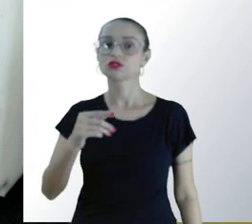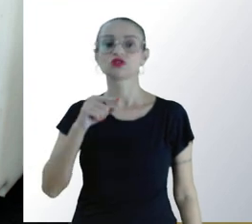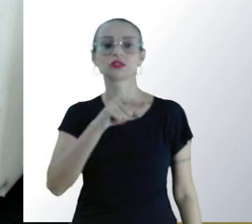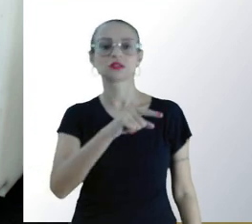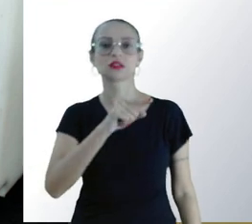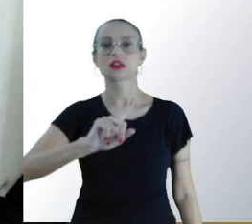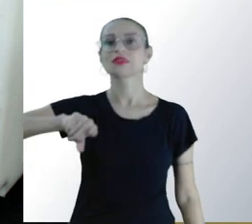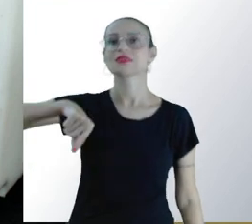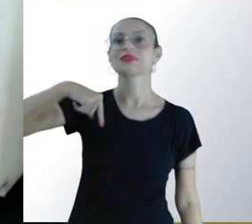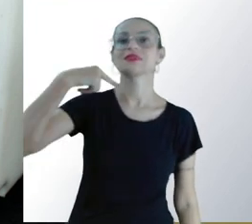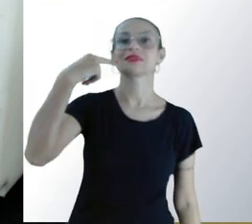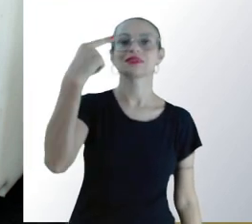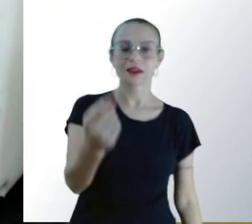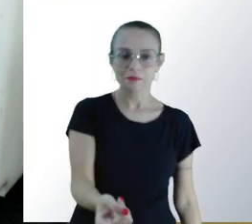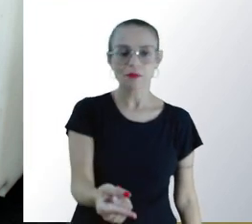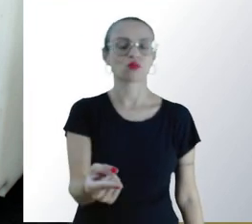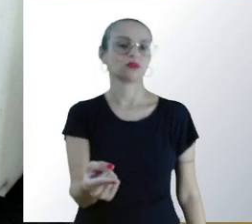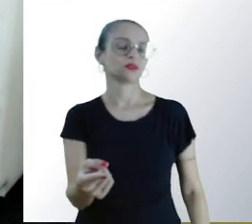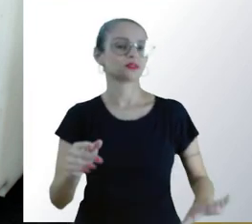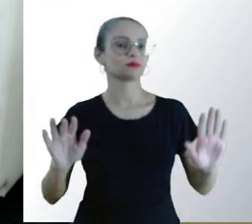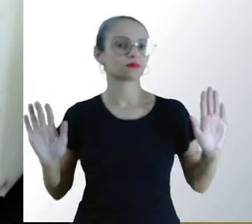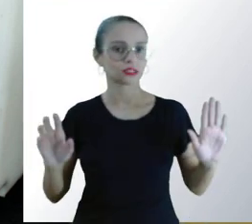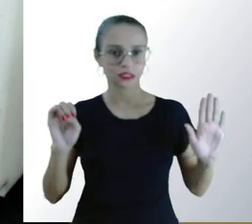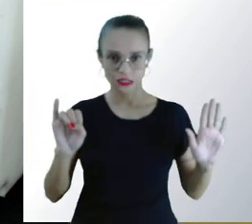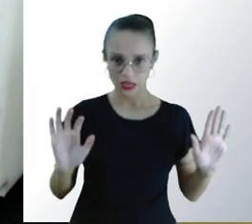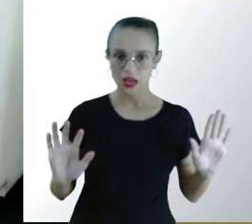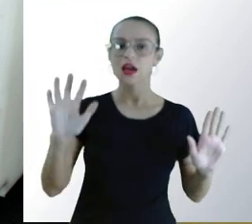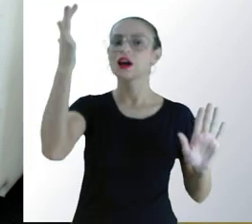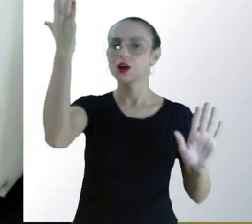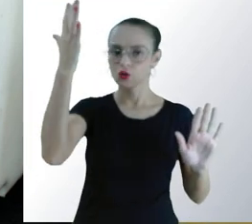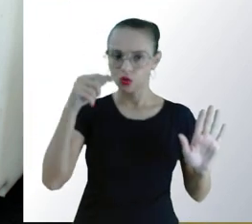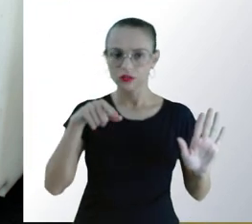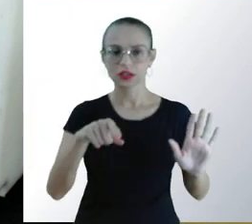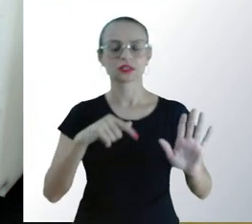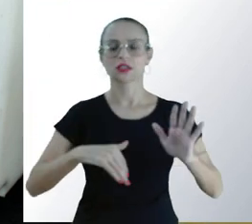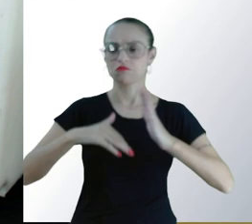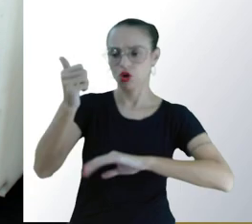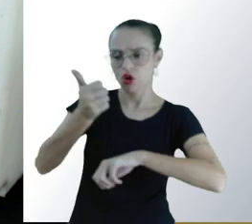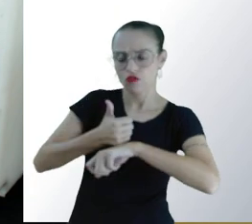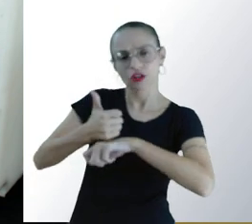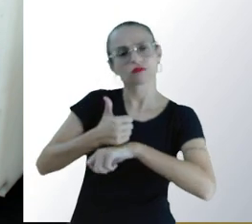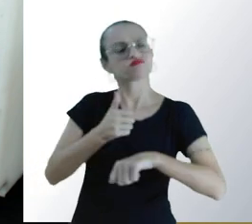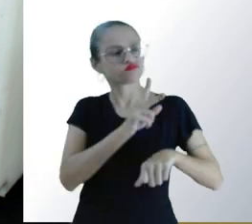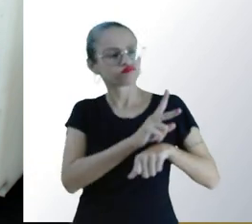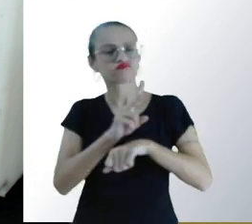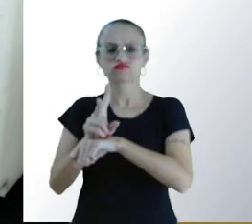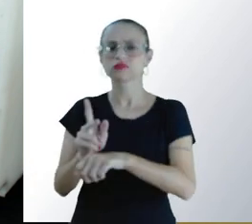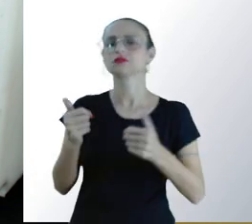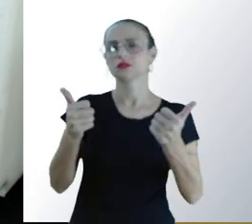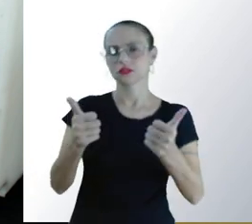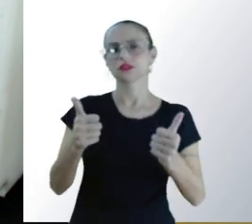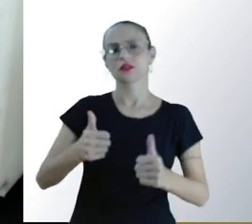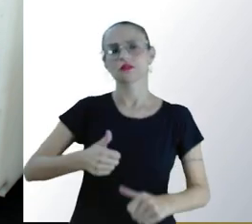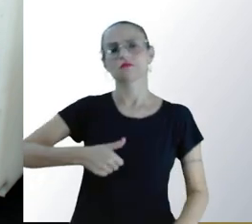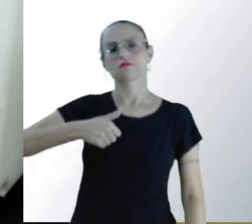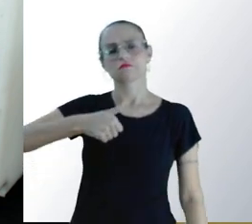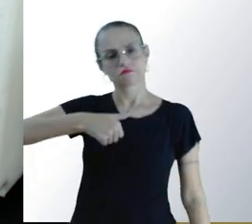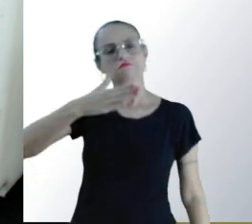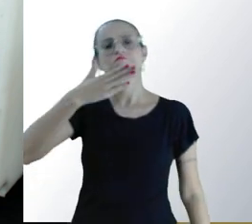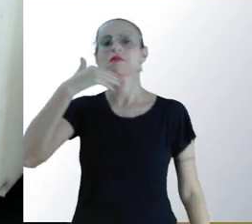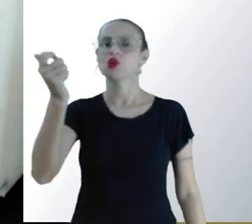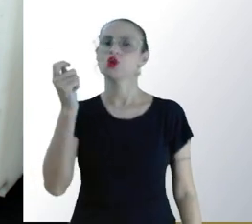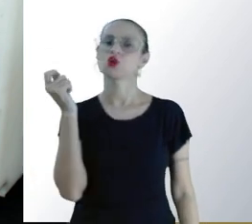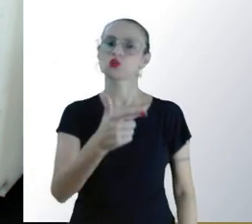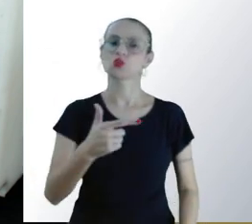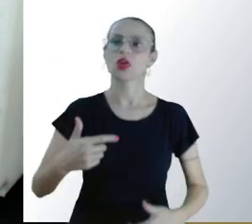meses depois. Então, se isso acontecer ali de uma forma profissional e cautelosa, às vezes é até muito mais eficiente do que levar